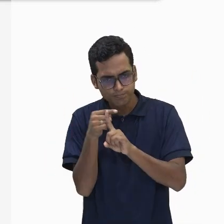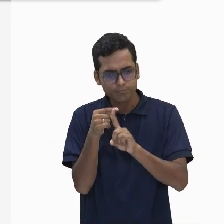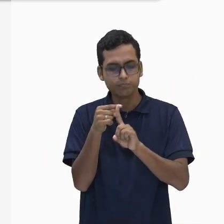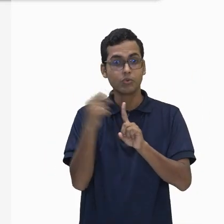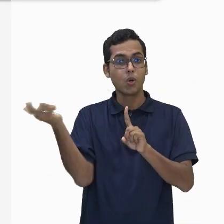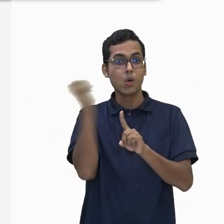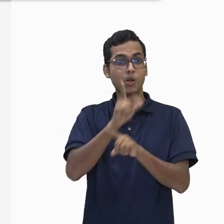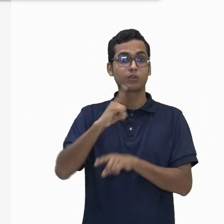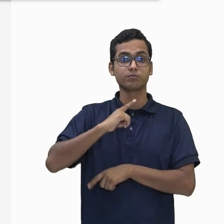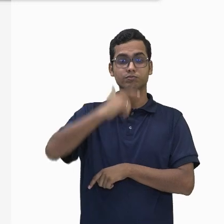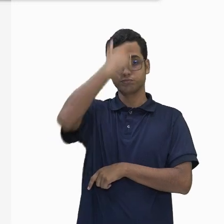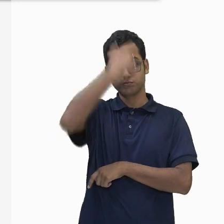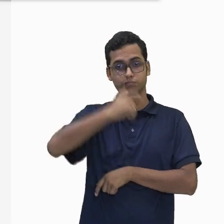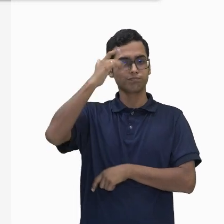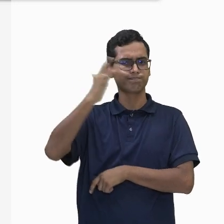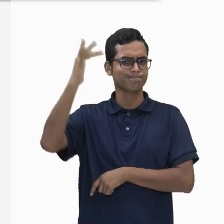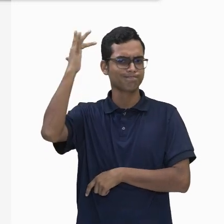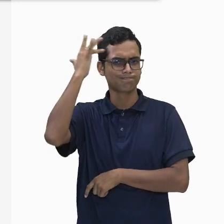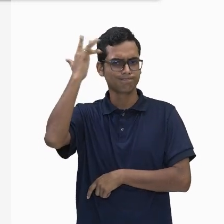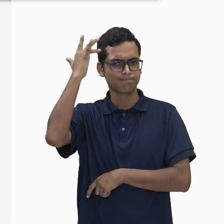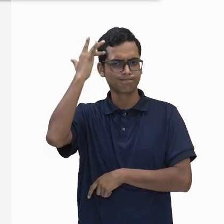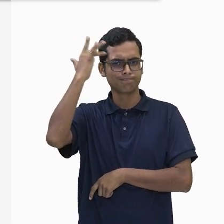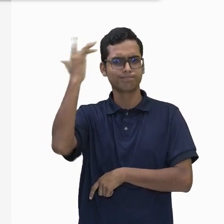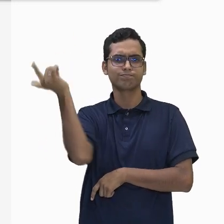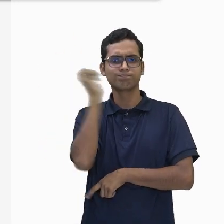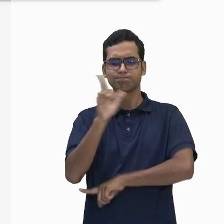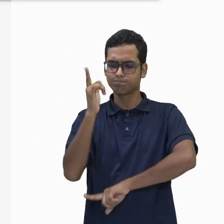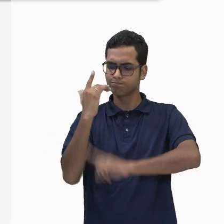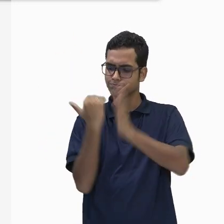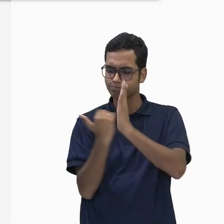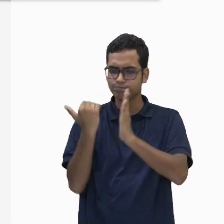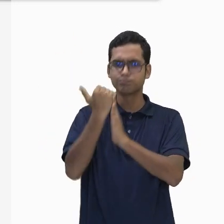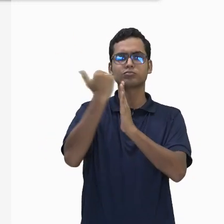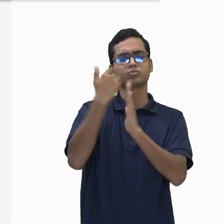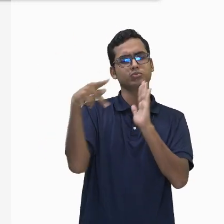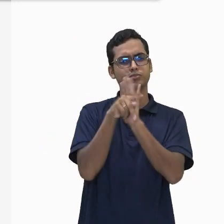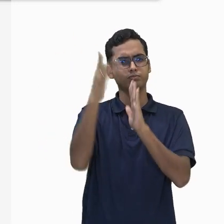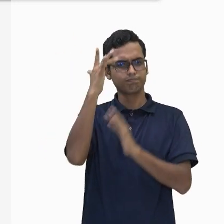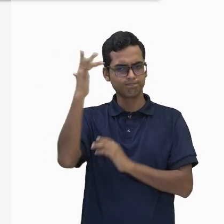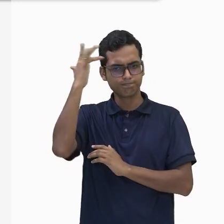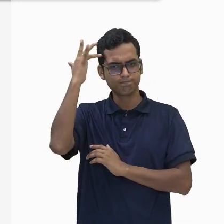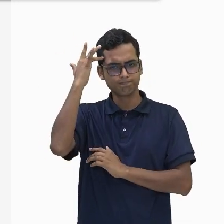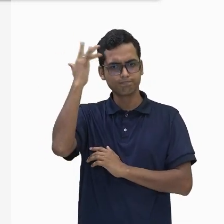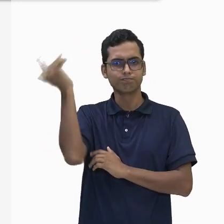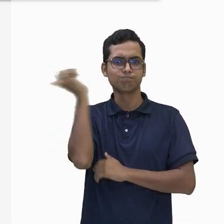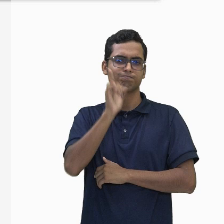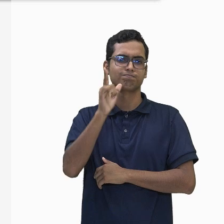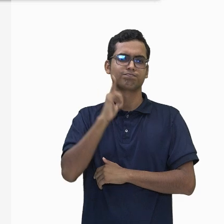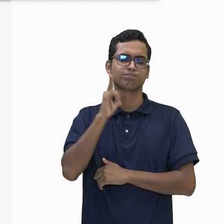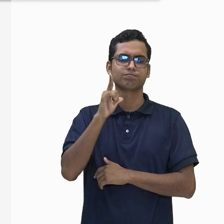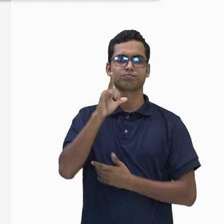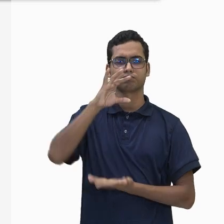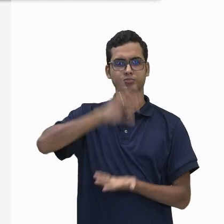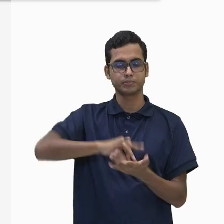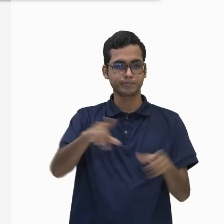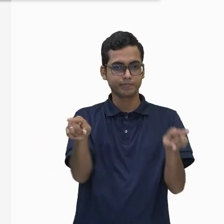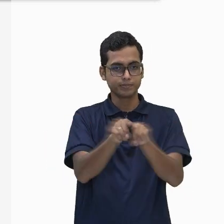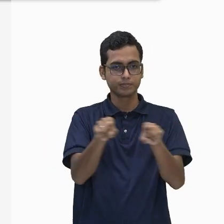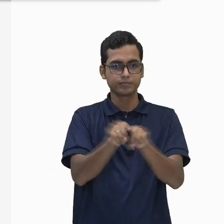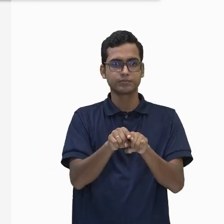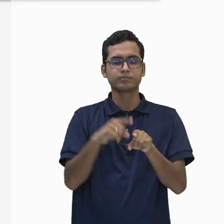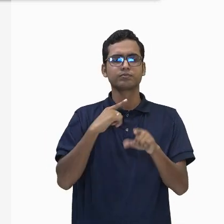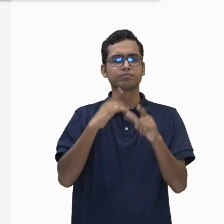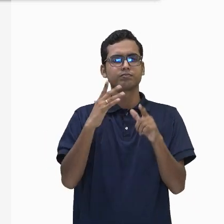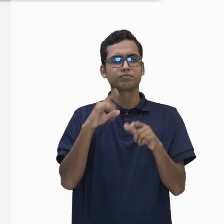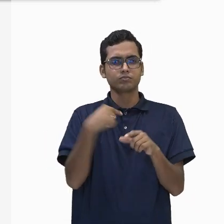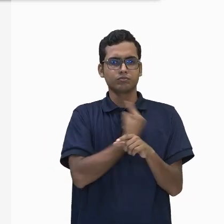pessoal. Nesse sentido aí, o que a gente tem que fazer? Ao abraçarmos tudo que a vida nos